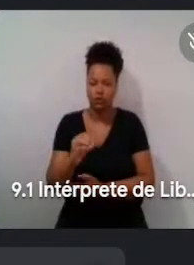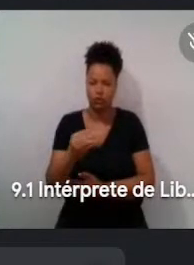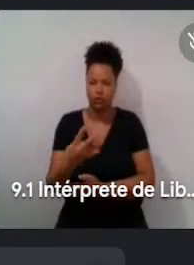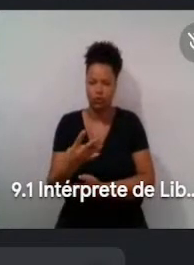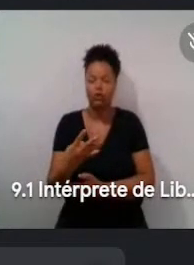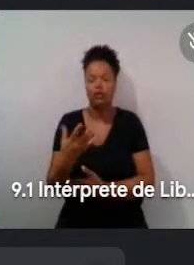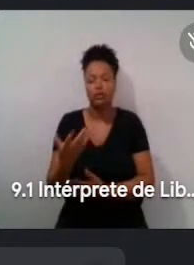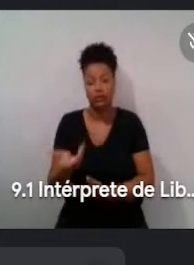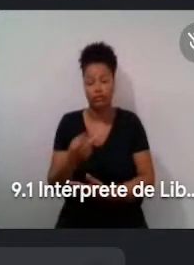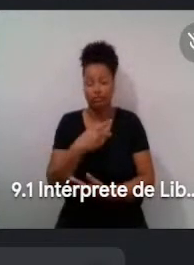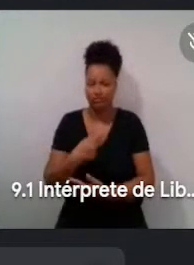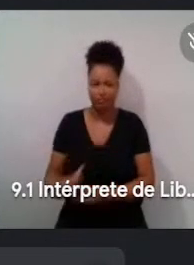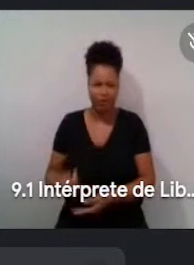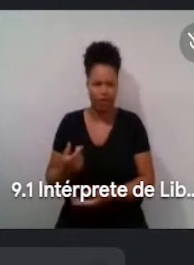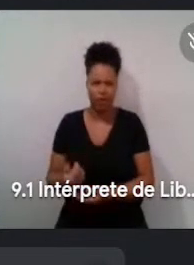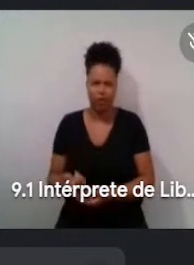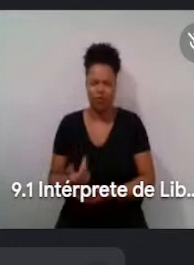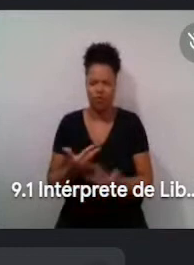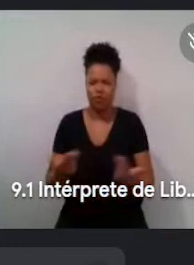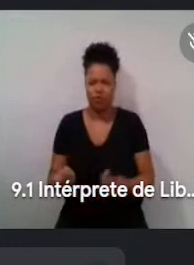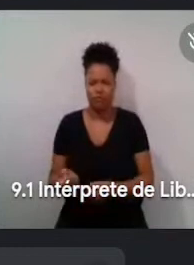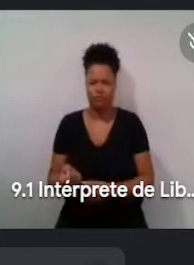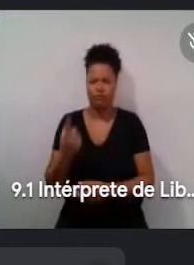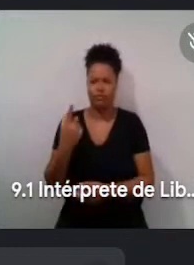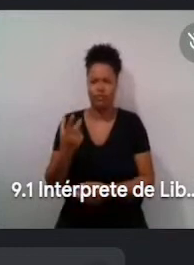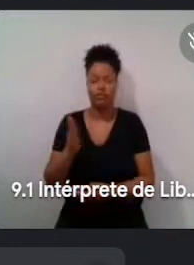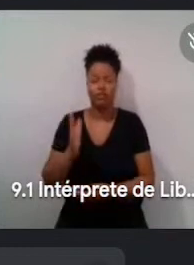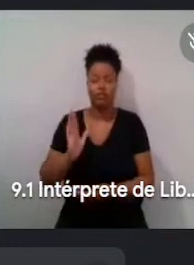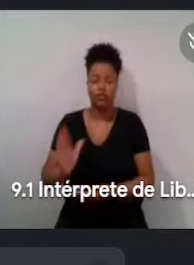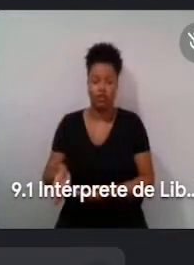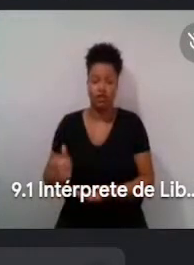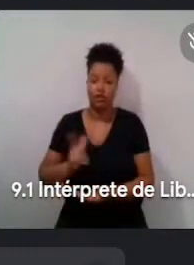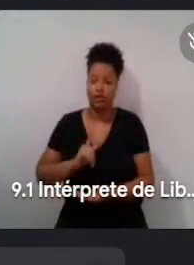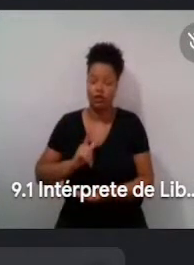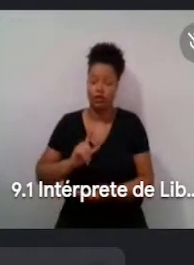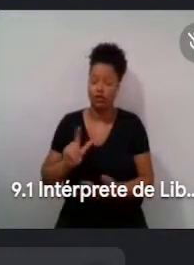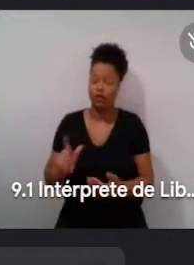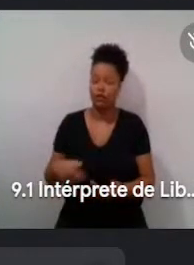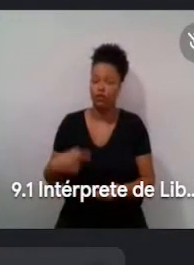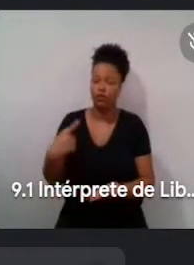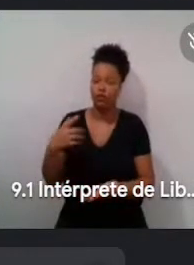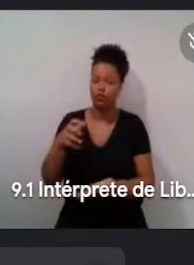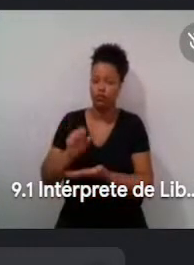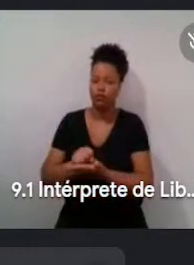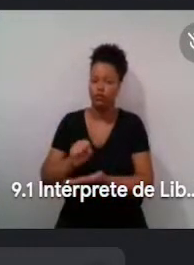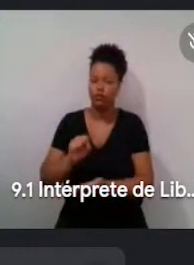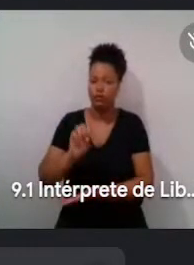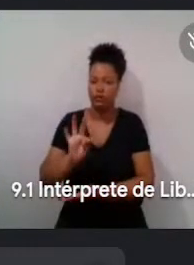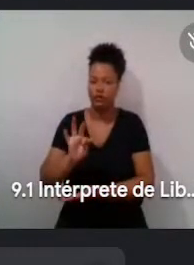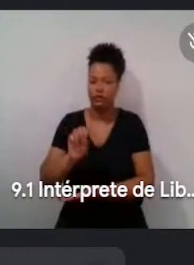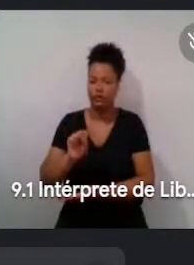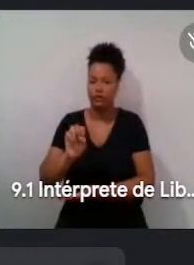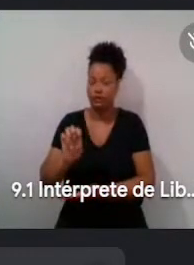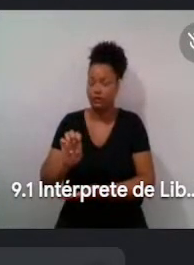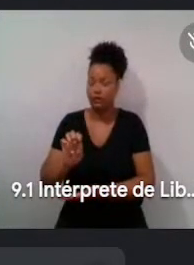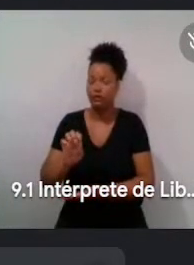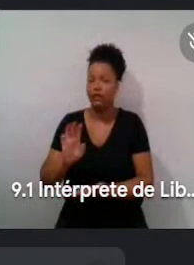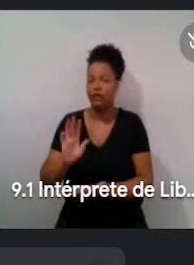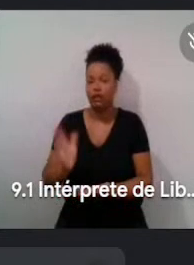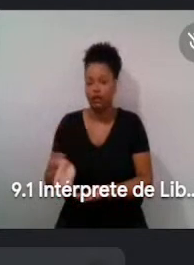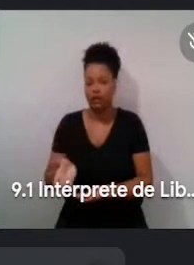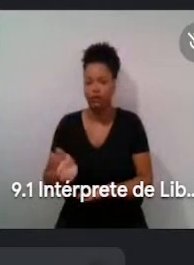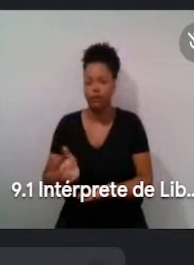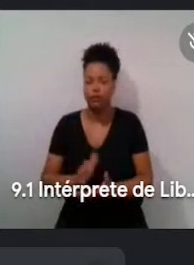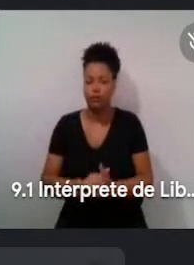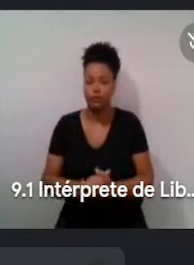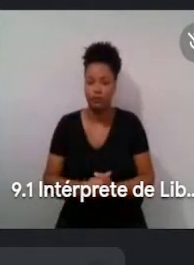quanto inusitada, embora já assentada na jurisprudência do TSE. E é algo que, de lege ferenda, pelo menos deveria